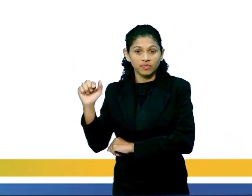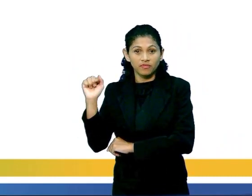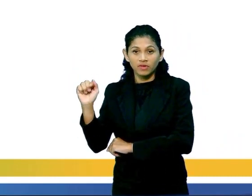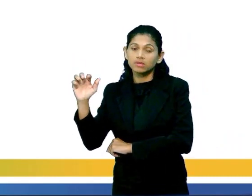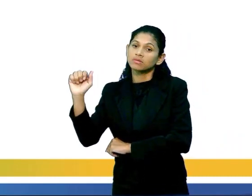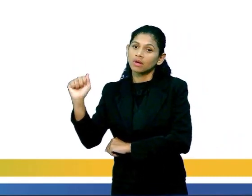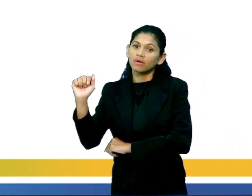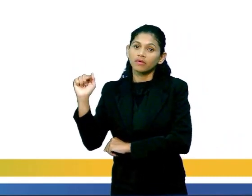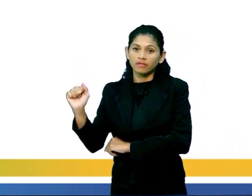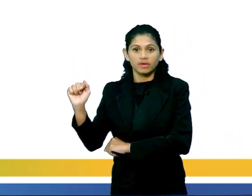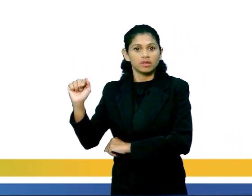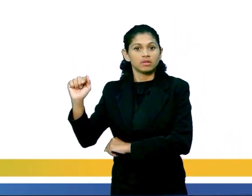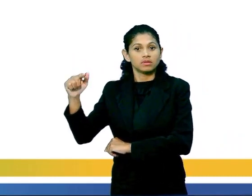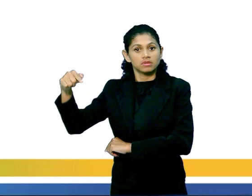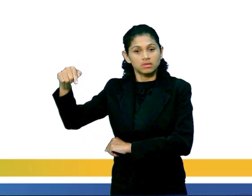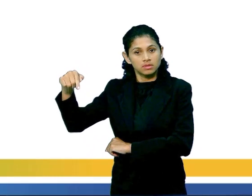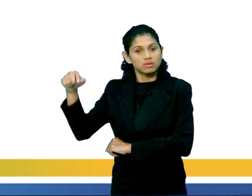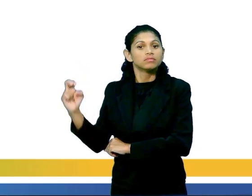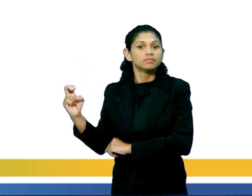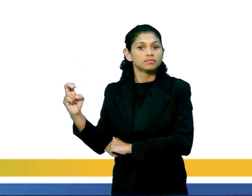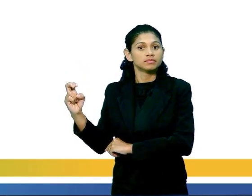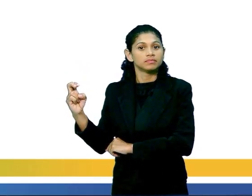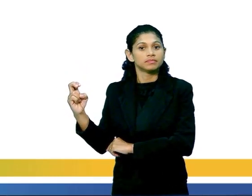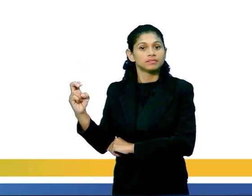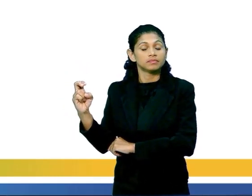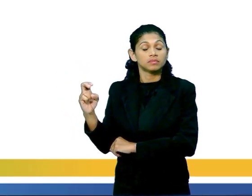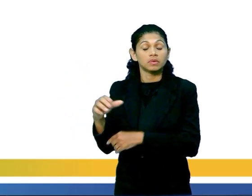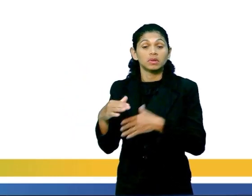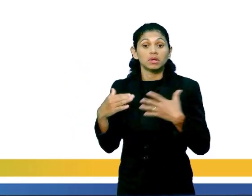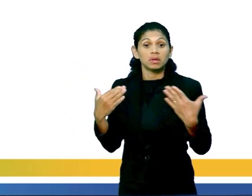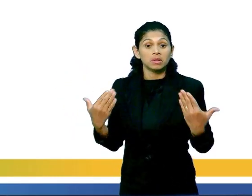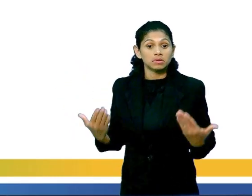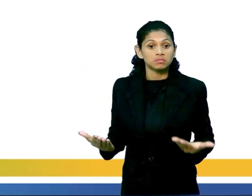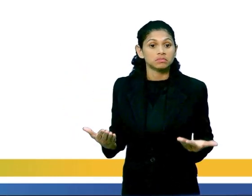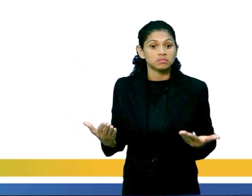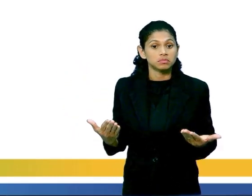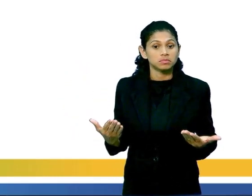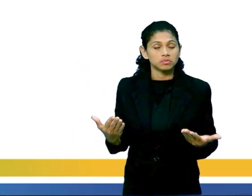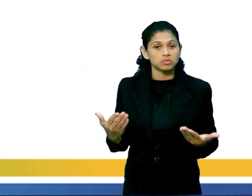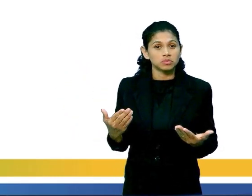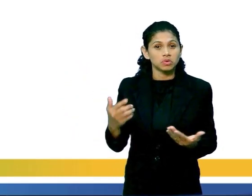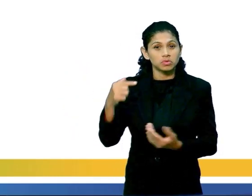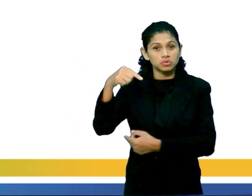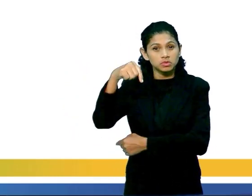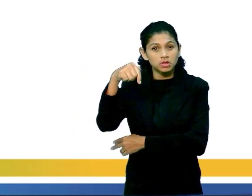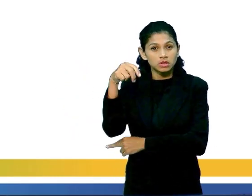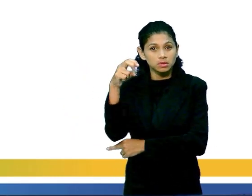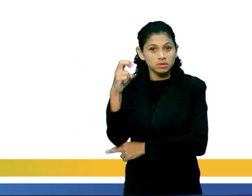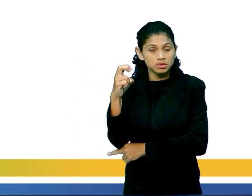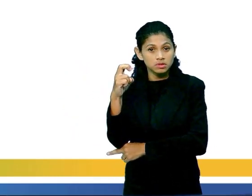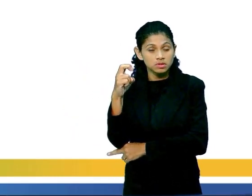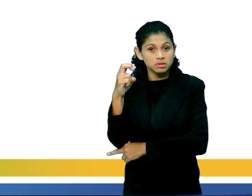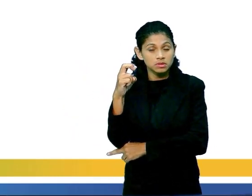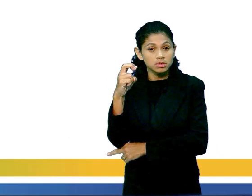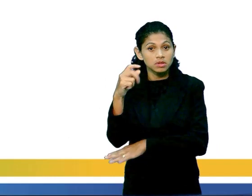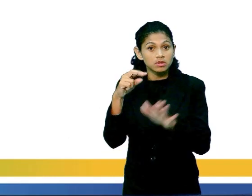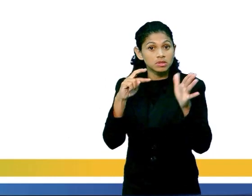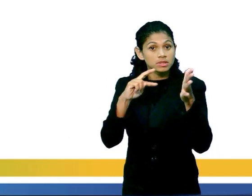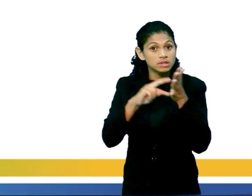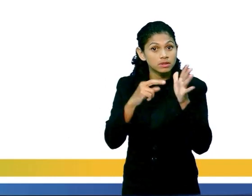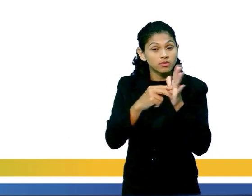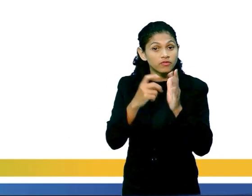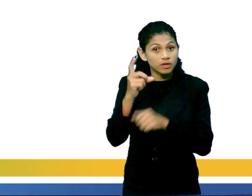vezes A vezes 75. No caso, o 75 está representando o x, ok? Fazendo